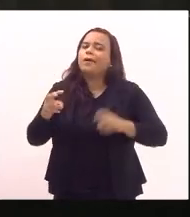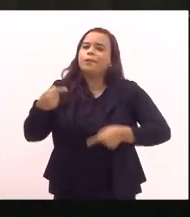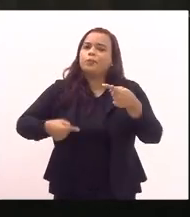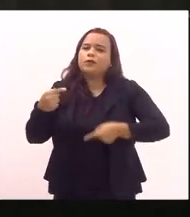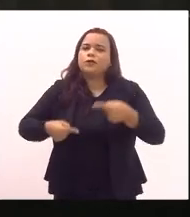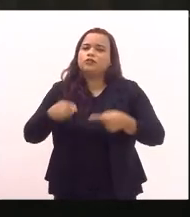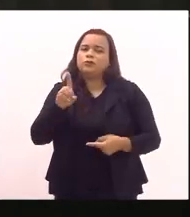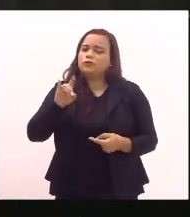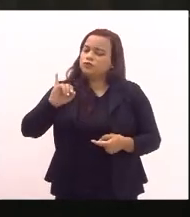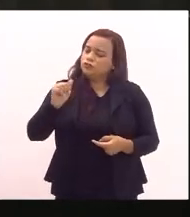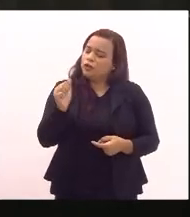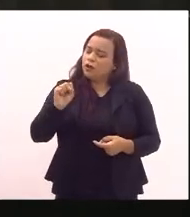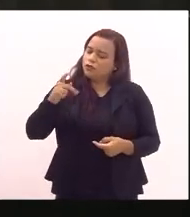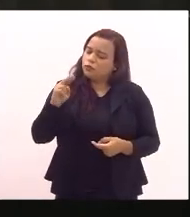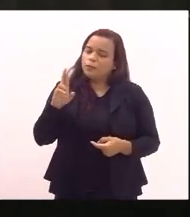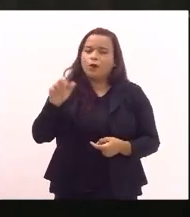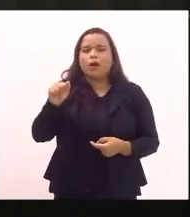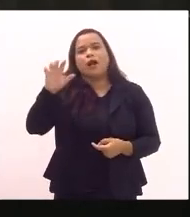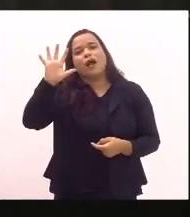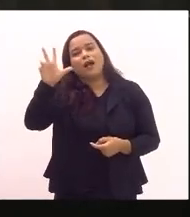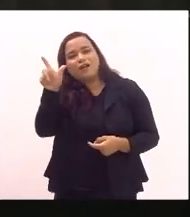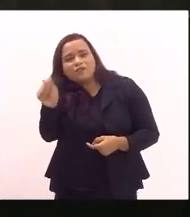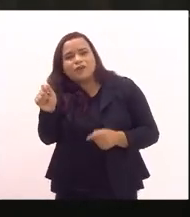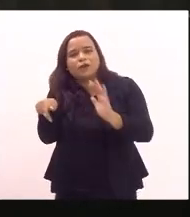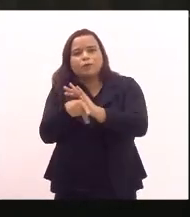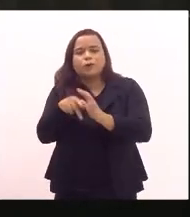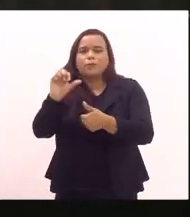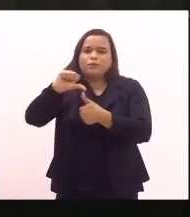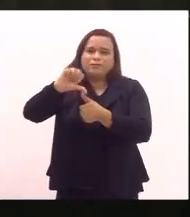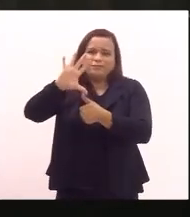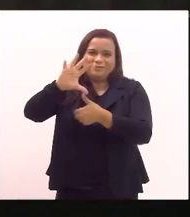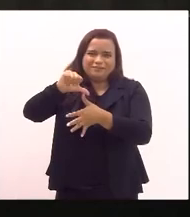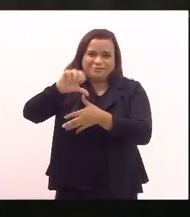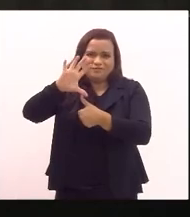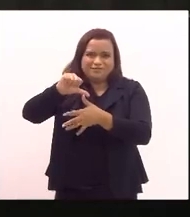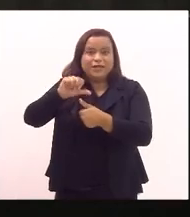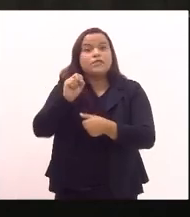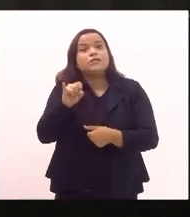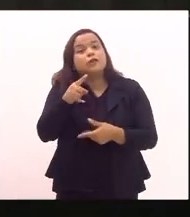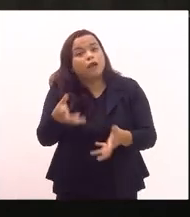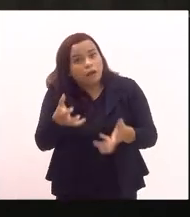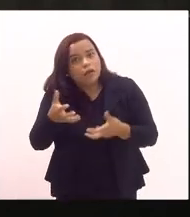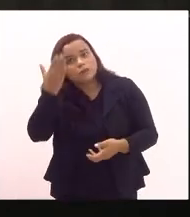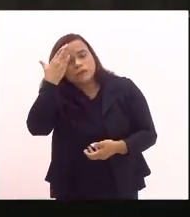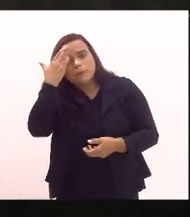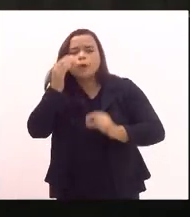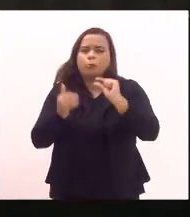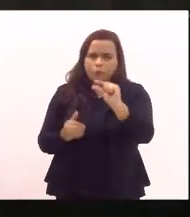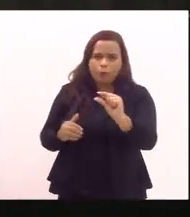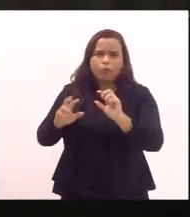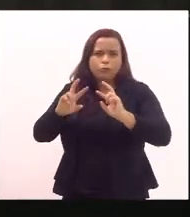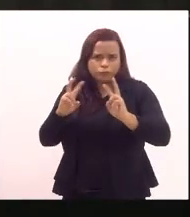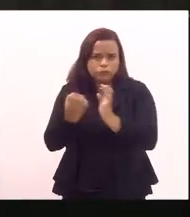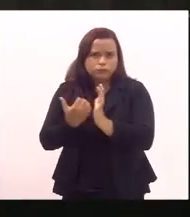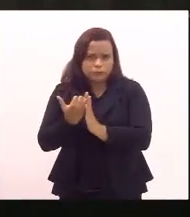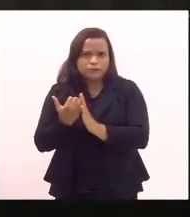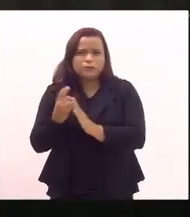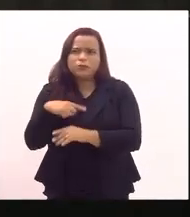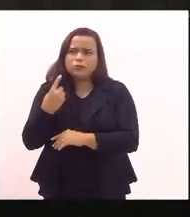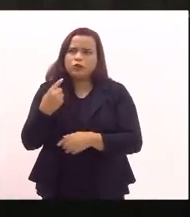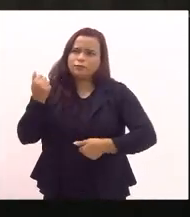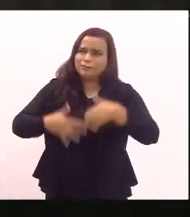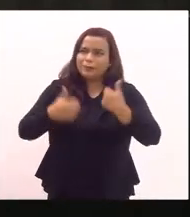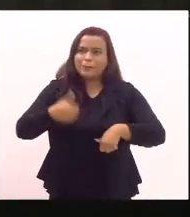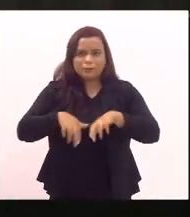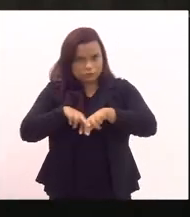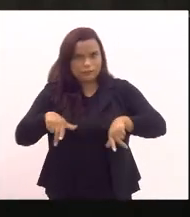nas Américas eu aconselho que se alguém quer entender o pouco porque a gente veio aqui faz